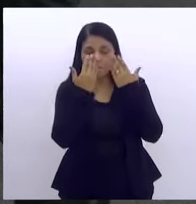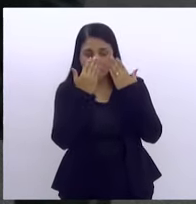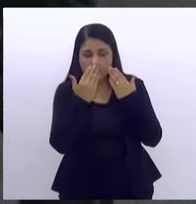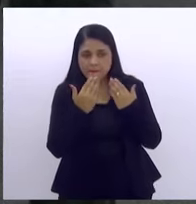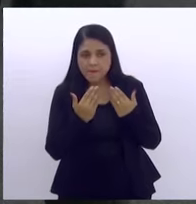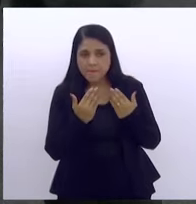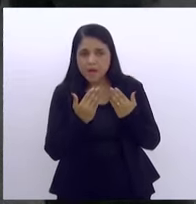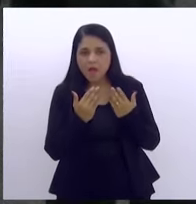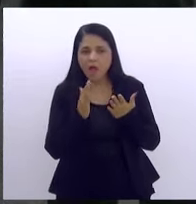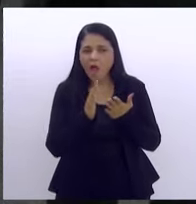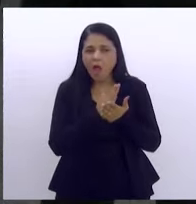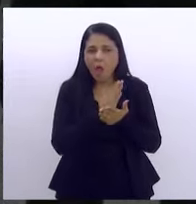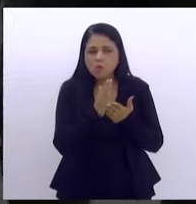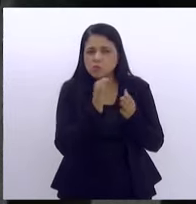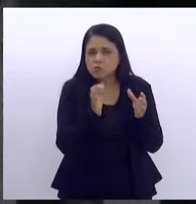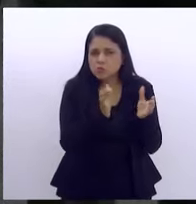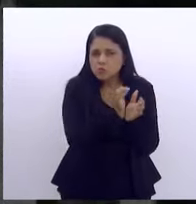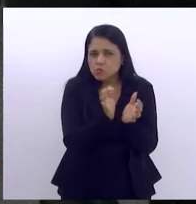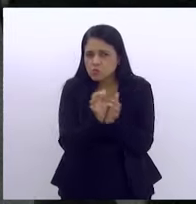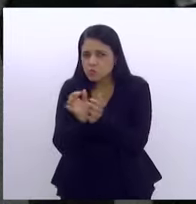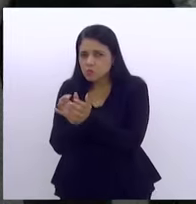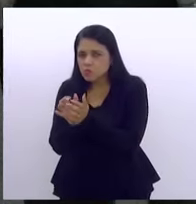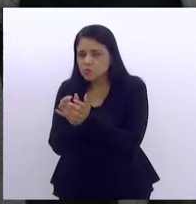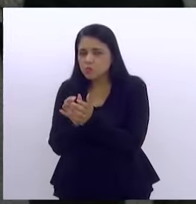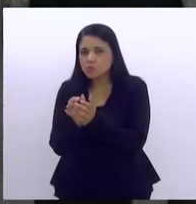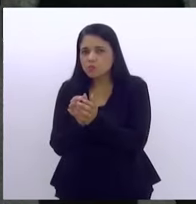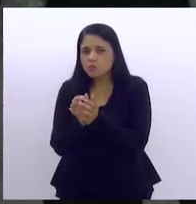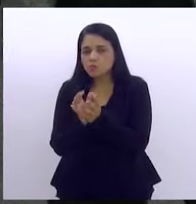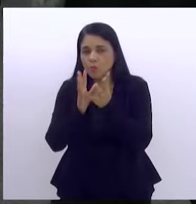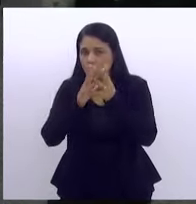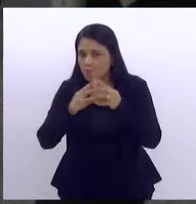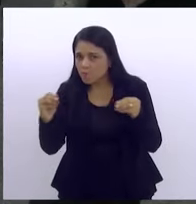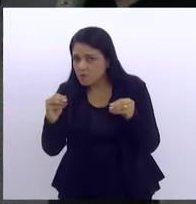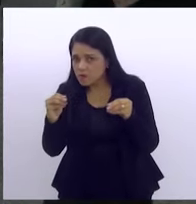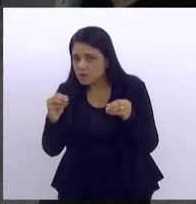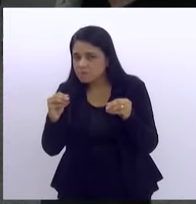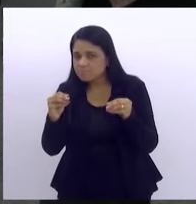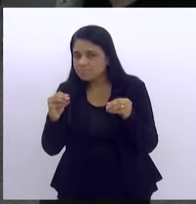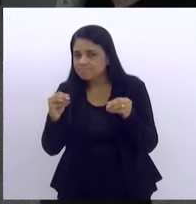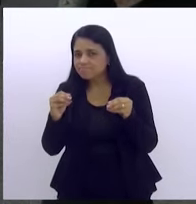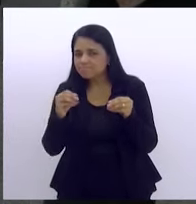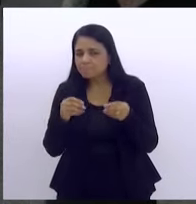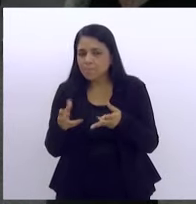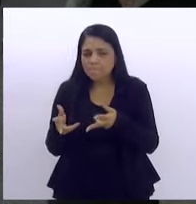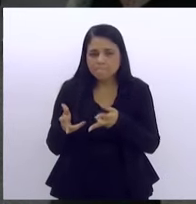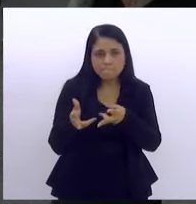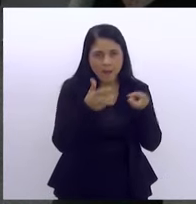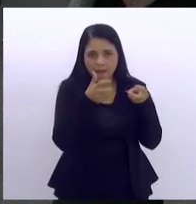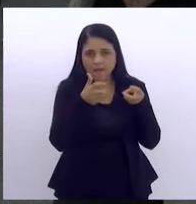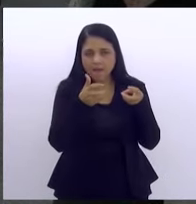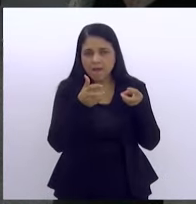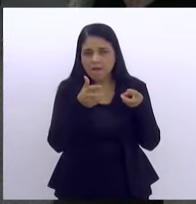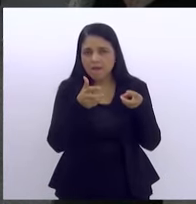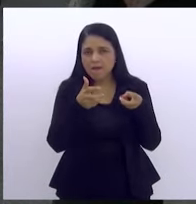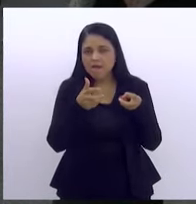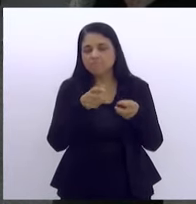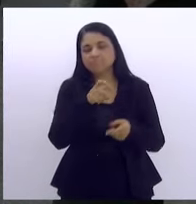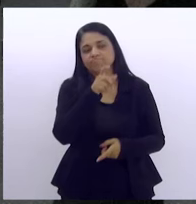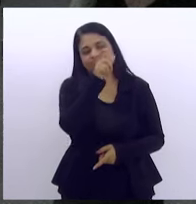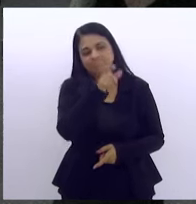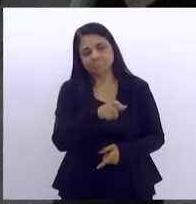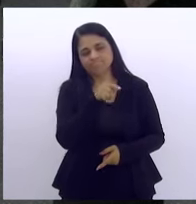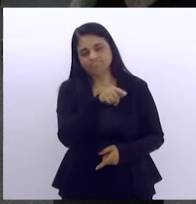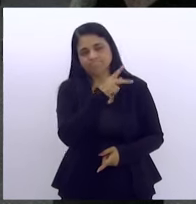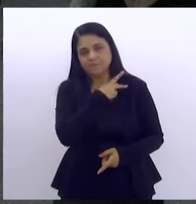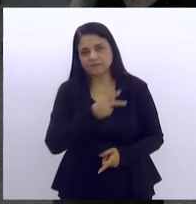que algum desses grupos foram extintos, Vossa Excelência, senhor presidente, será